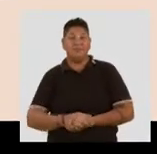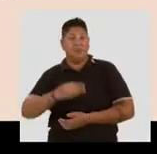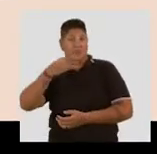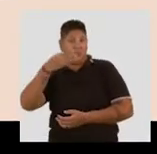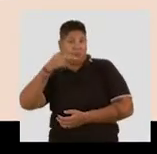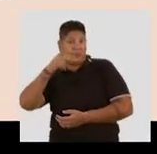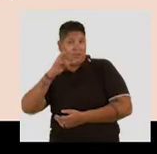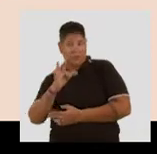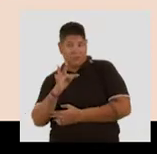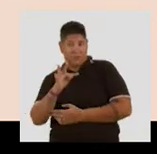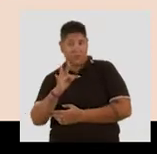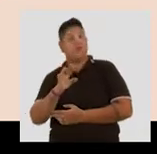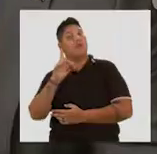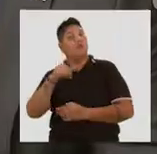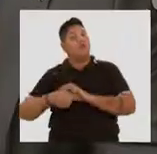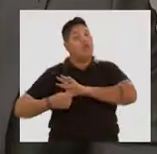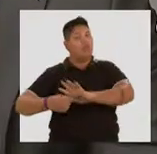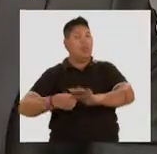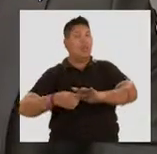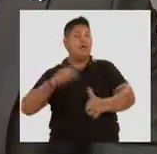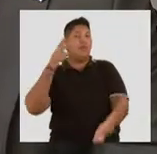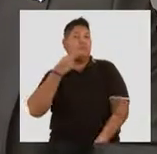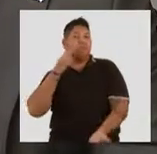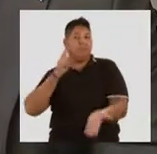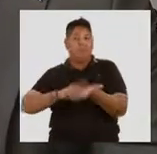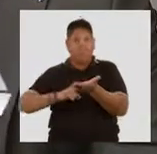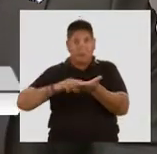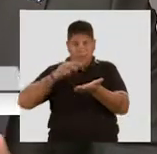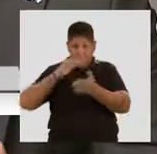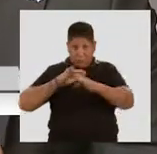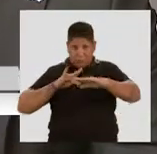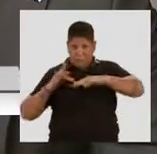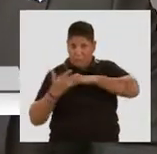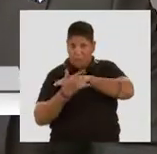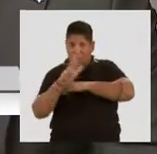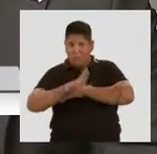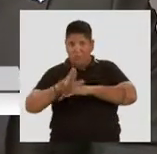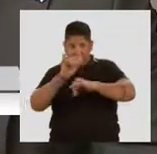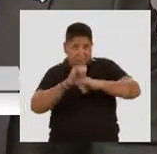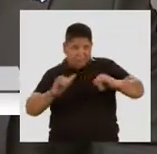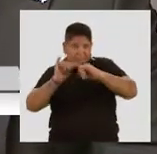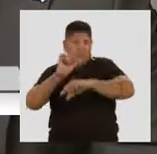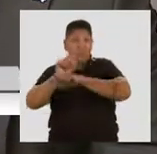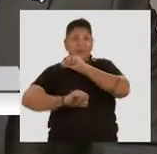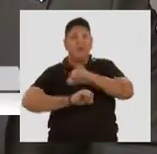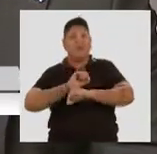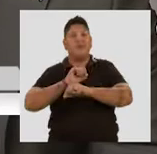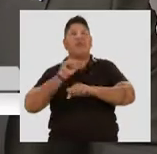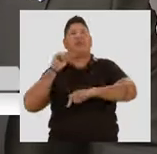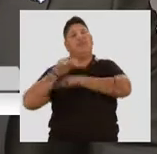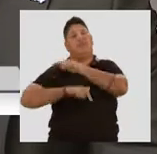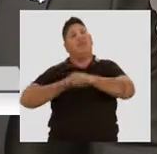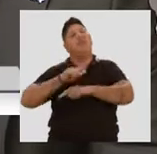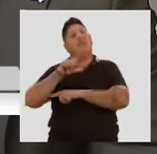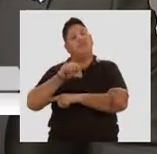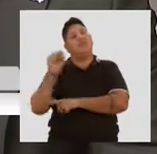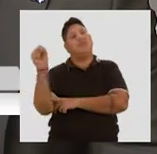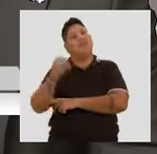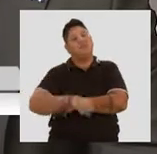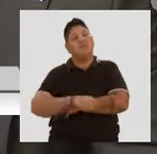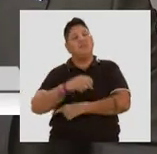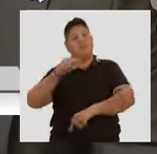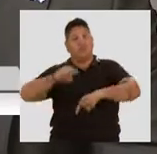você. Ministério Público do Trabalho. Para levar a mensagem por meio das redes sociais, a mensagem de que o trabalho